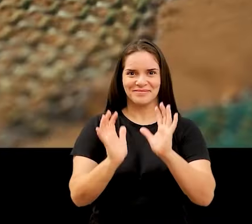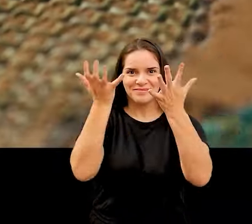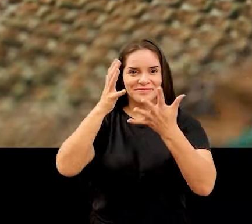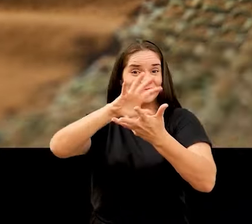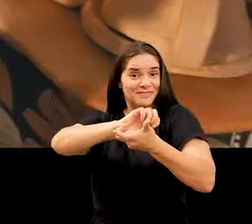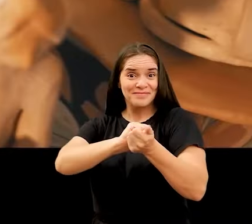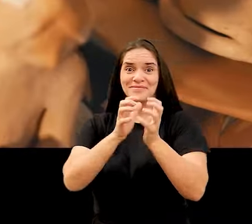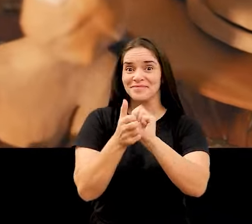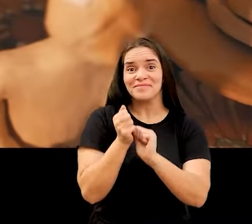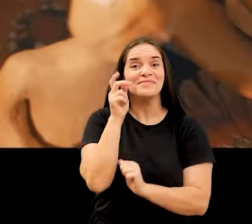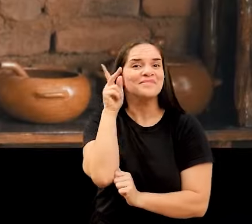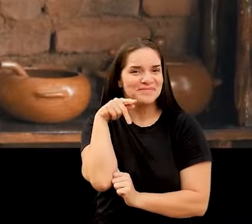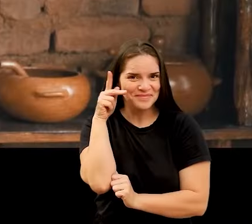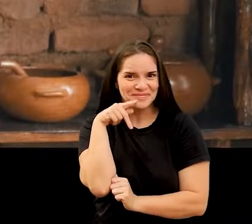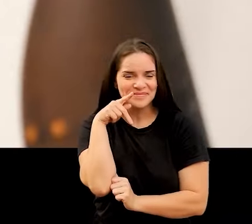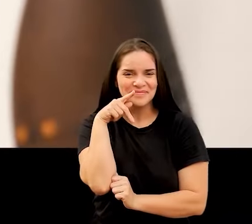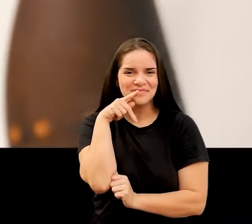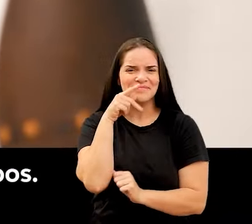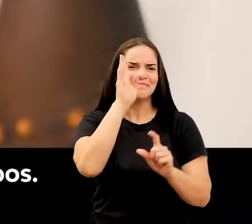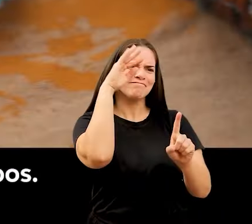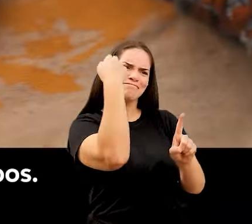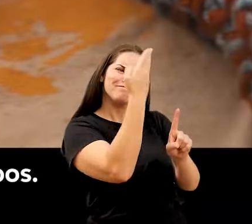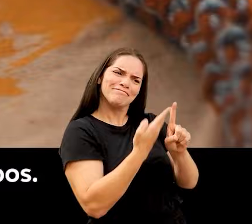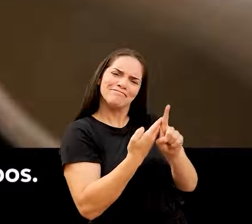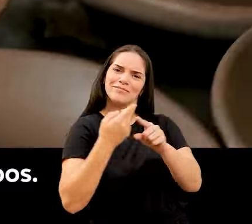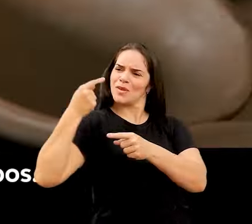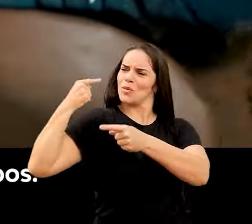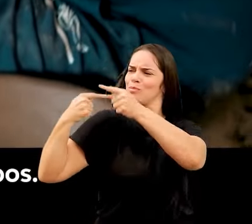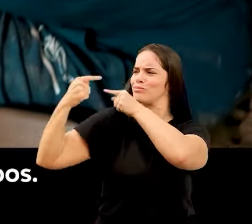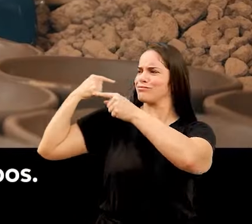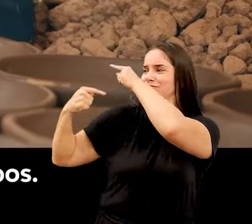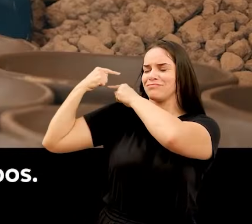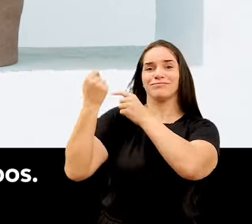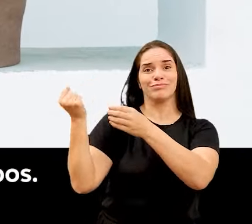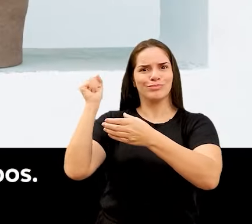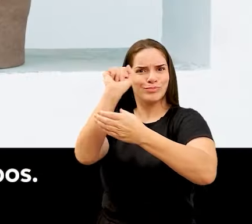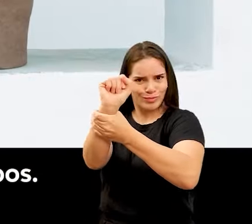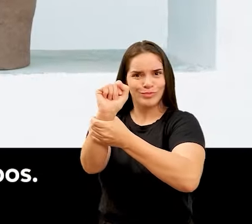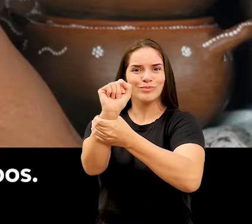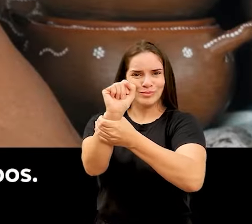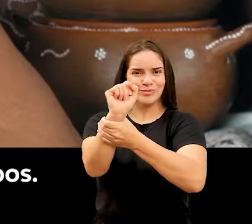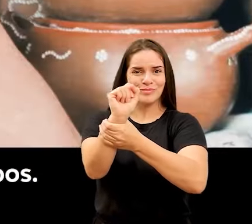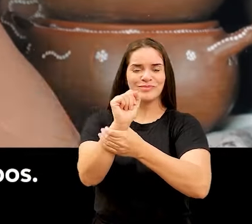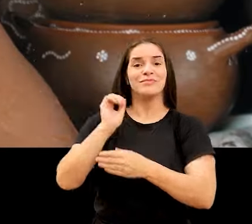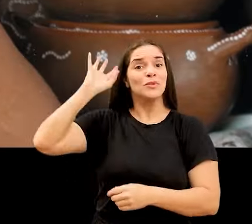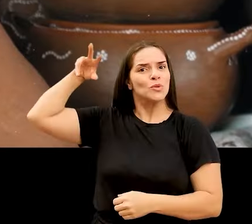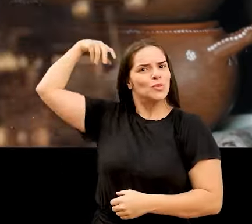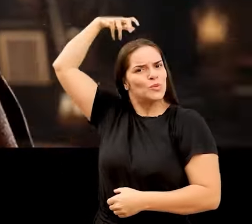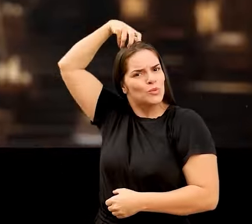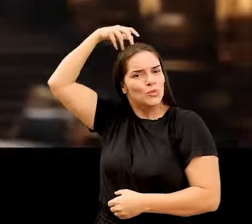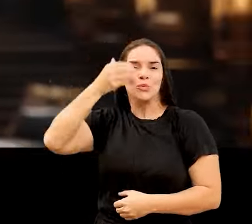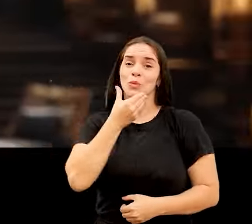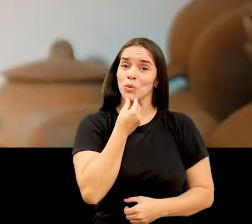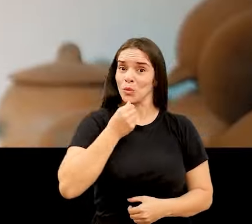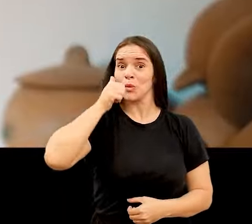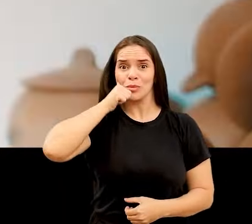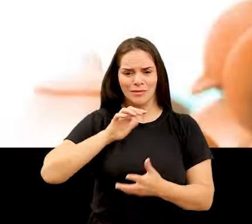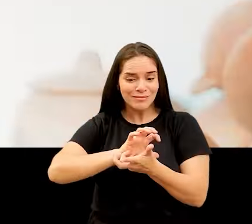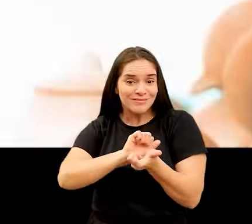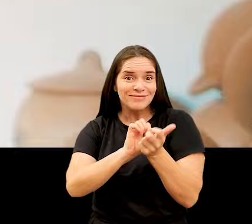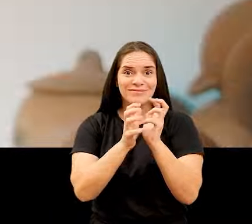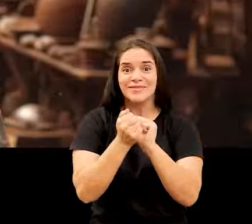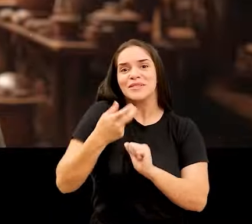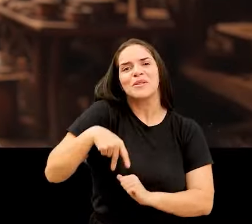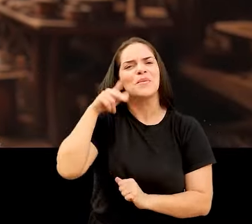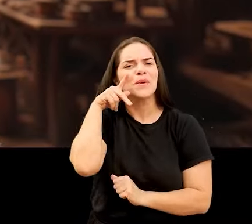37º Salão do Artesanato Paraibano. Uma homenagem à ancestralidade dos nossos quilombos. Reis e rainhas do